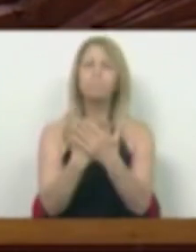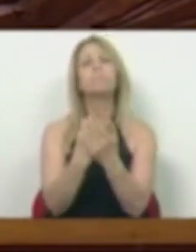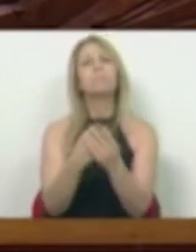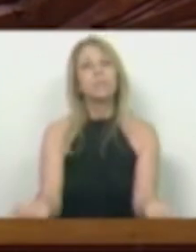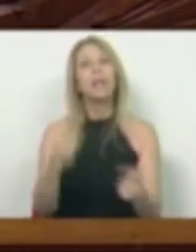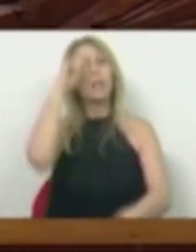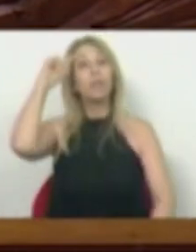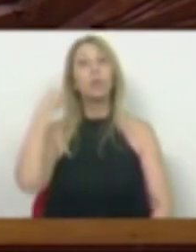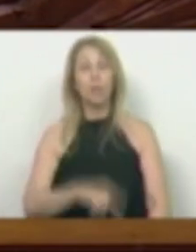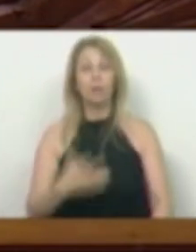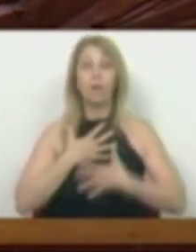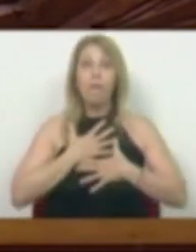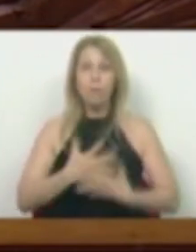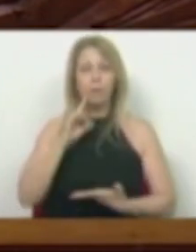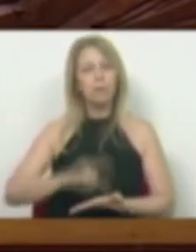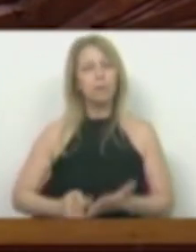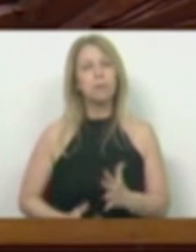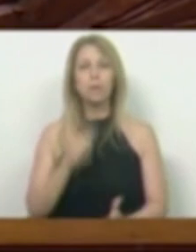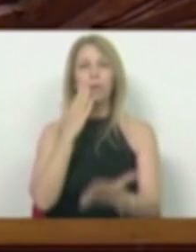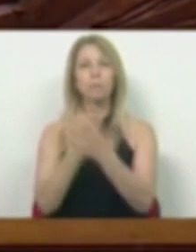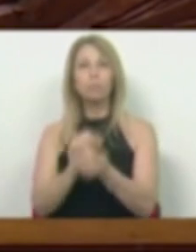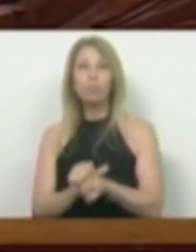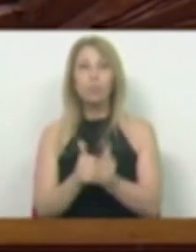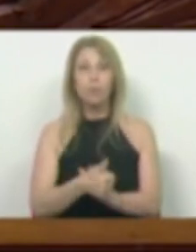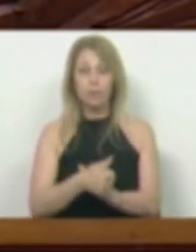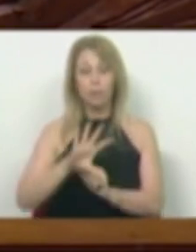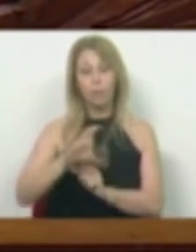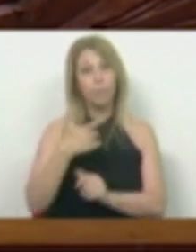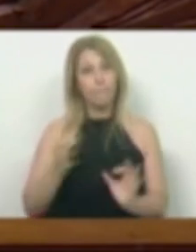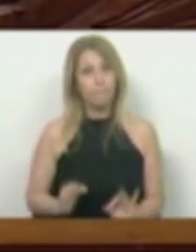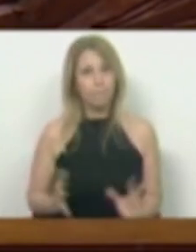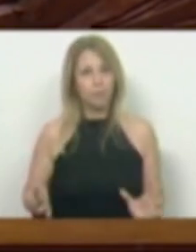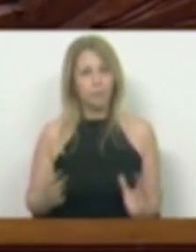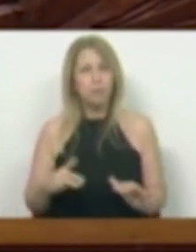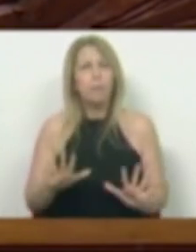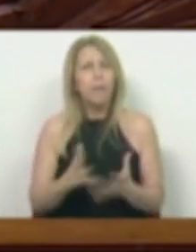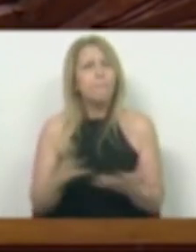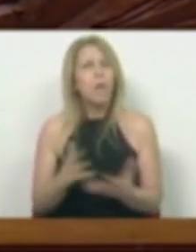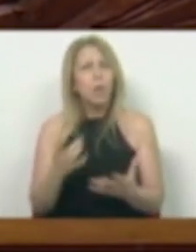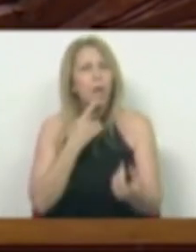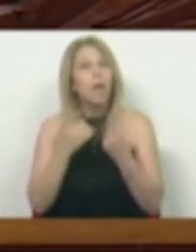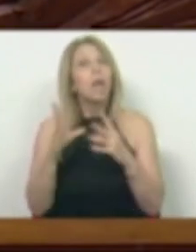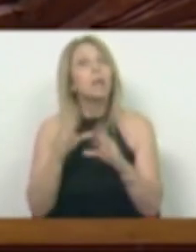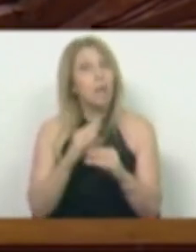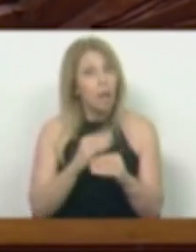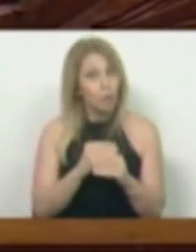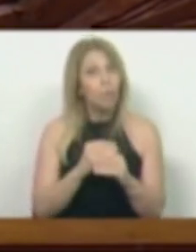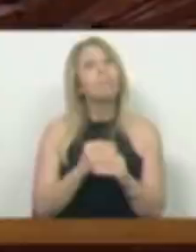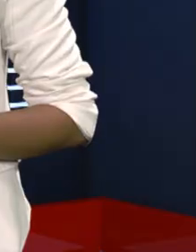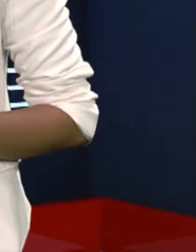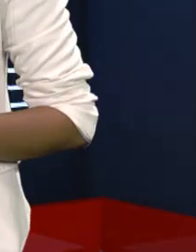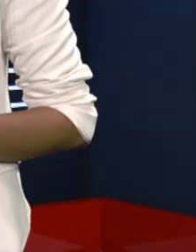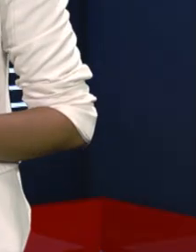a vontade essencial para conduzir as mudanças de que o país precisa. Mas uma maioria de diálogo conta com